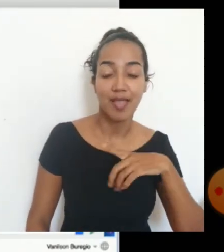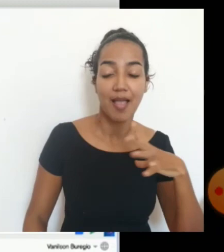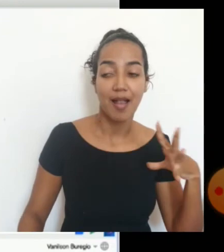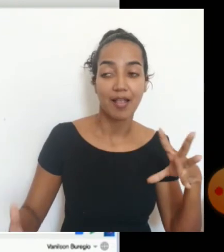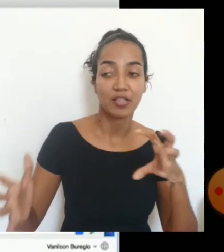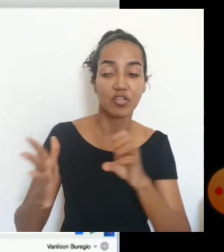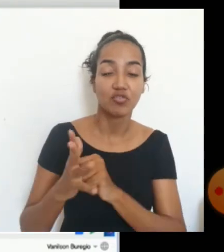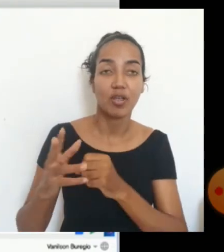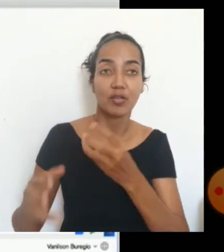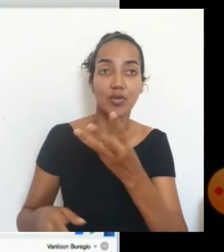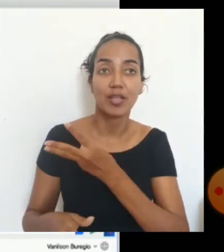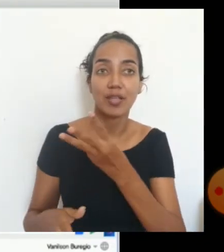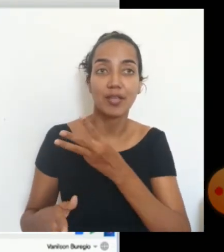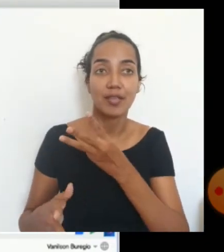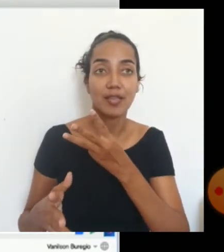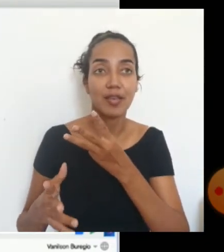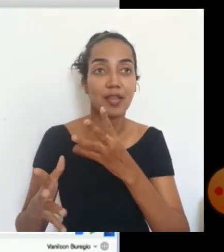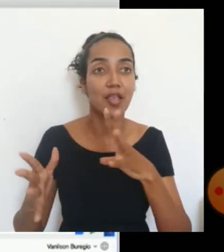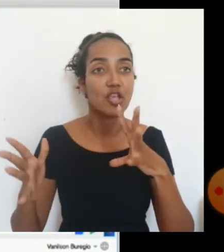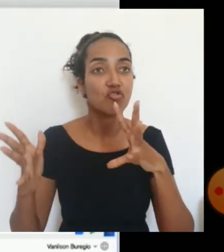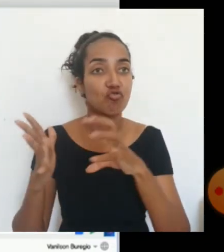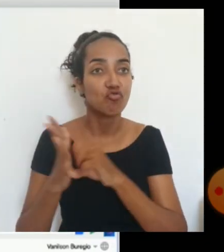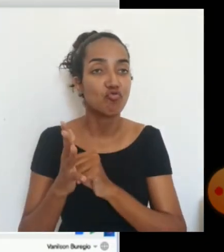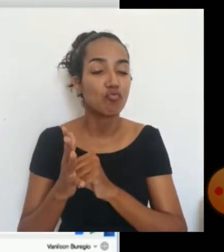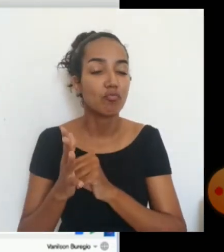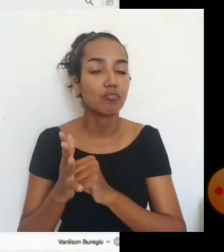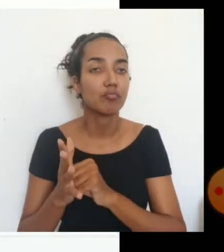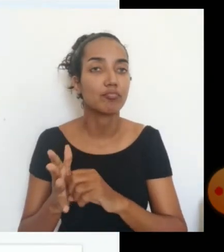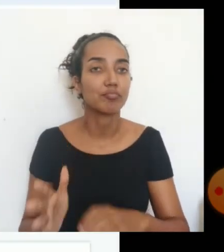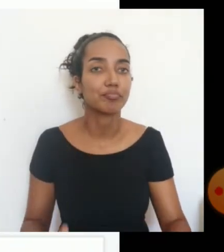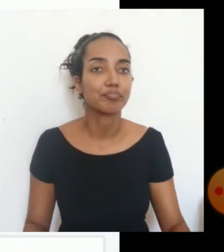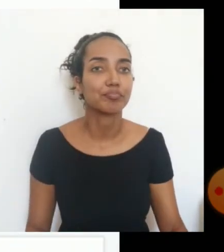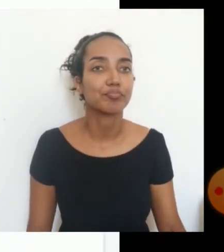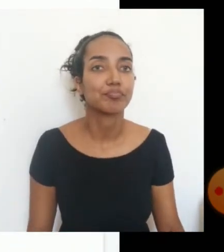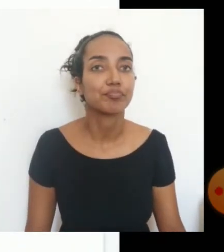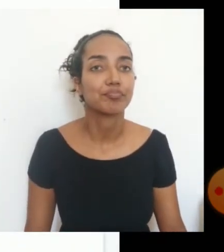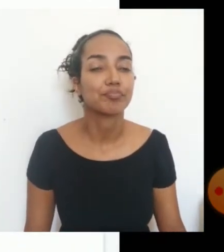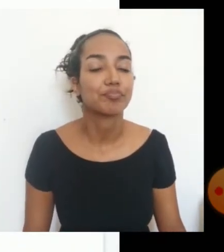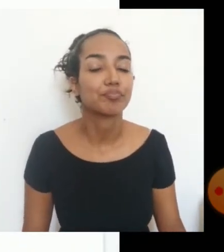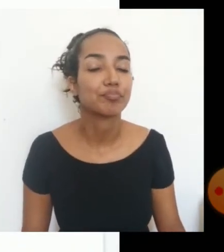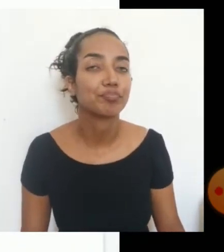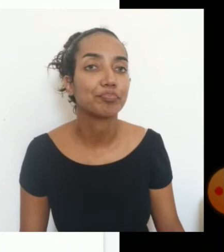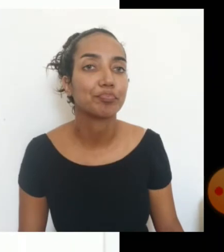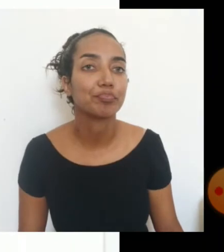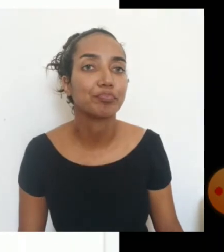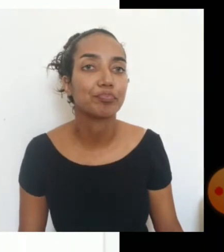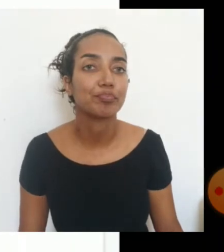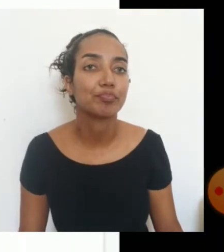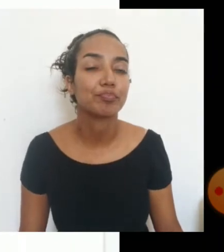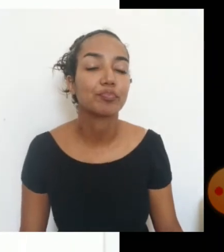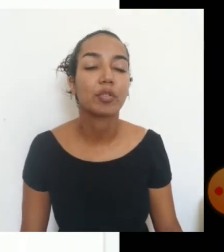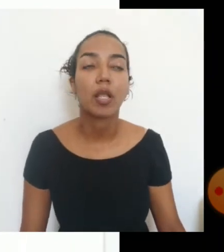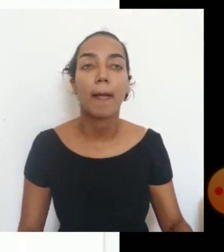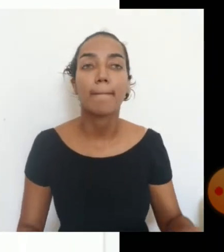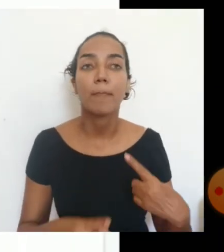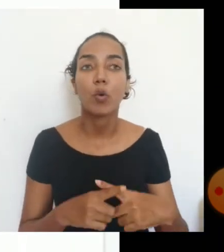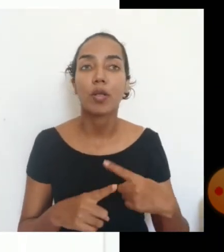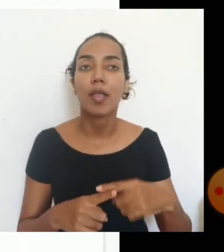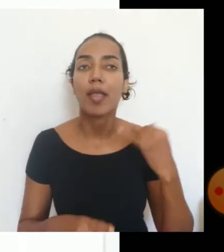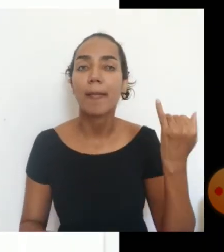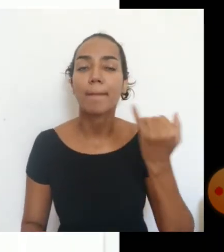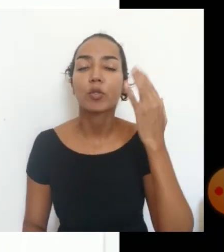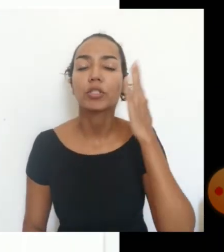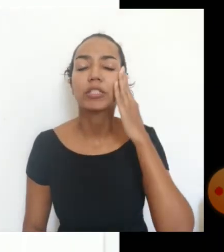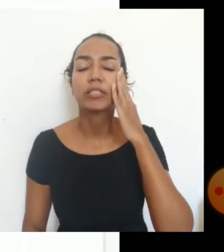nesse diagrama. Por que é importante entender esse diagrama? Porque se você não tiver essa noção dessa cardinalidade, você